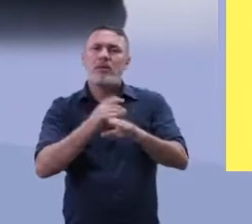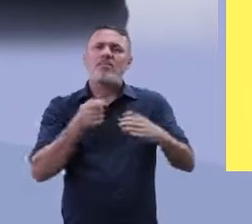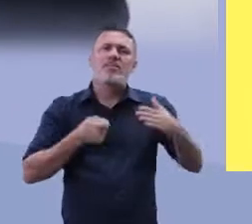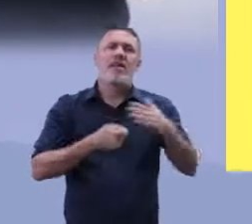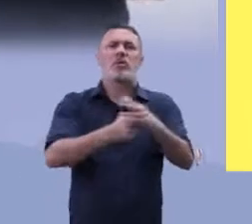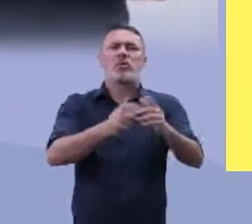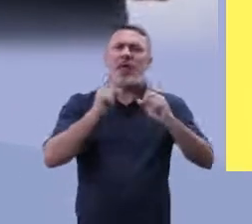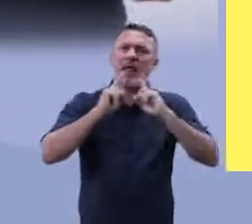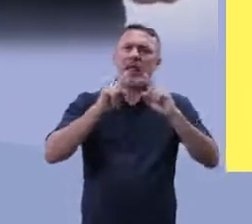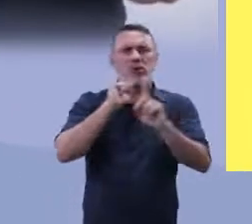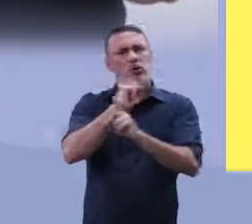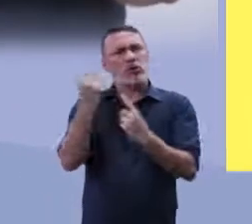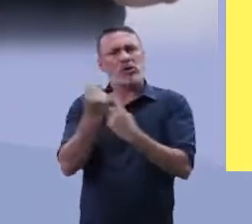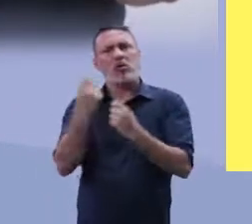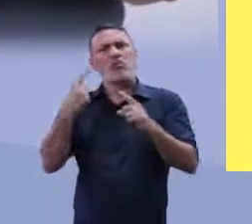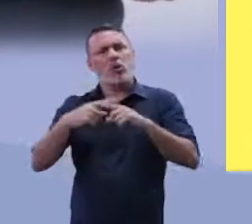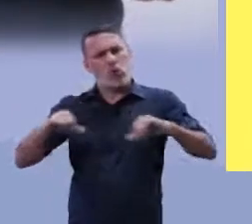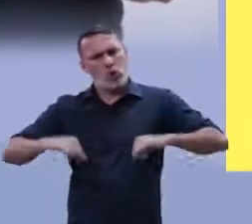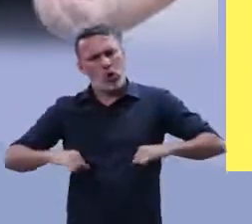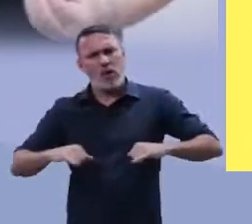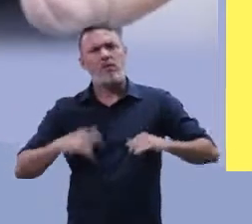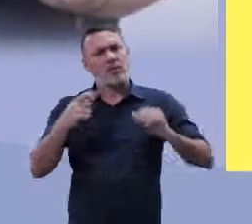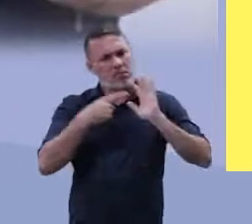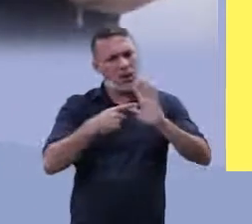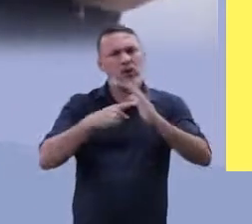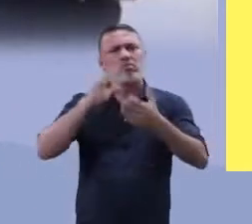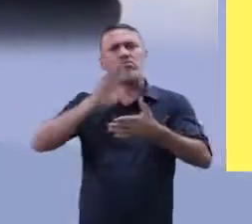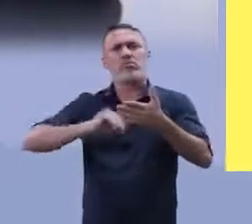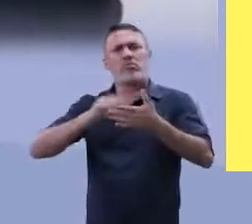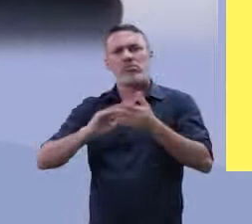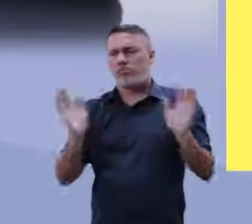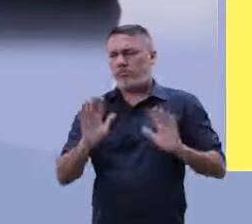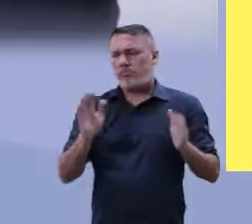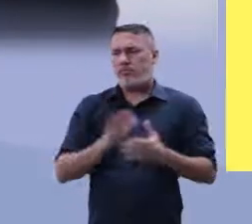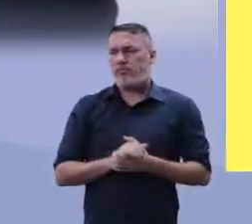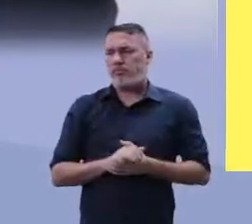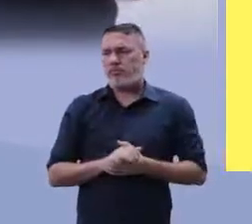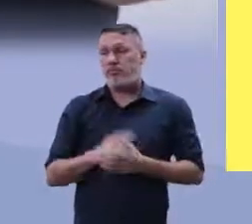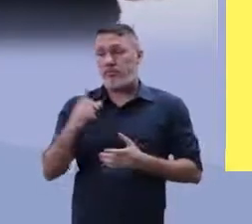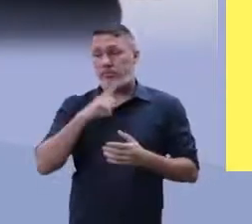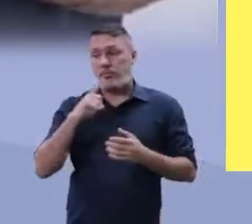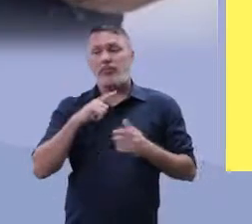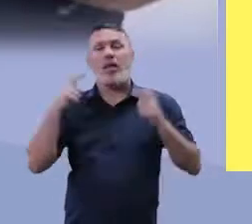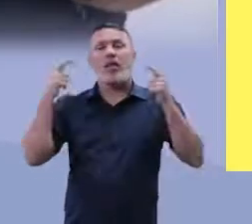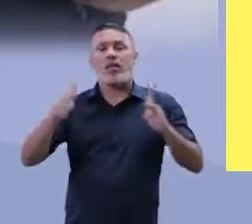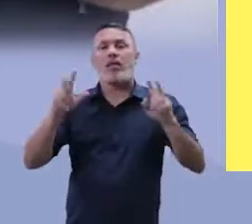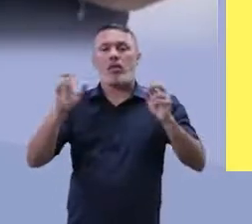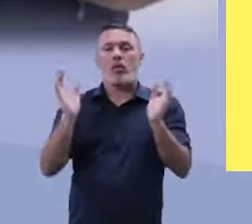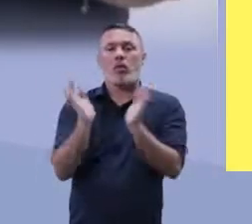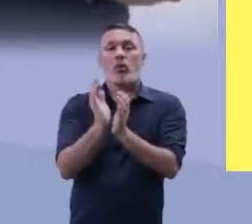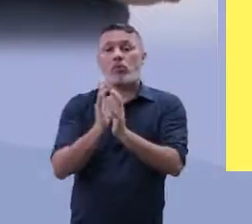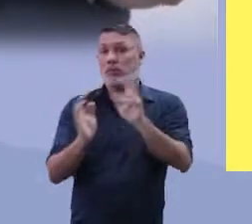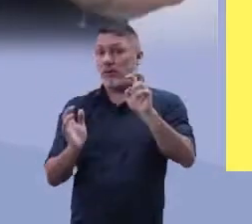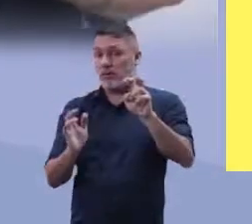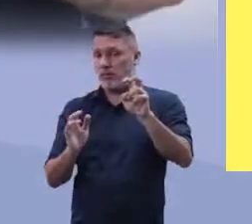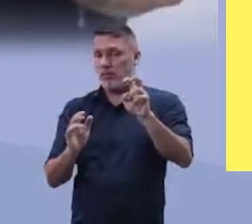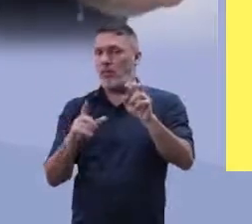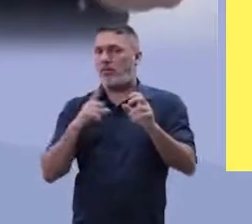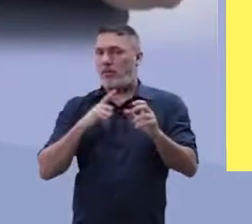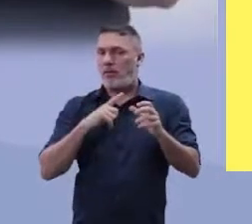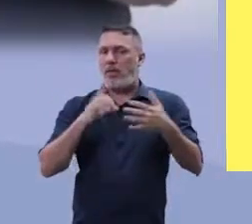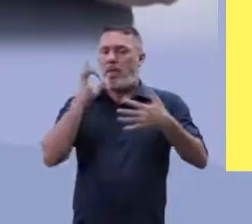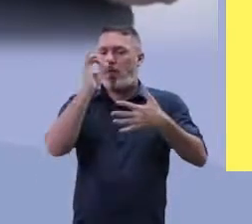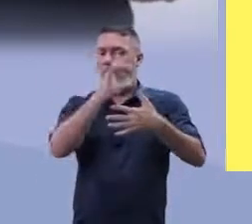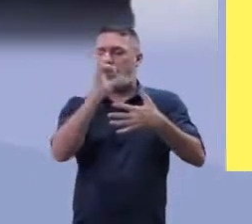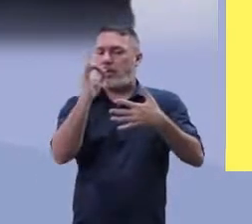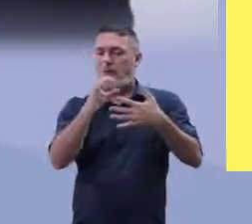o papel de dizer, mostrar, desse grupo chamado Grupo dos Cinco, O papel deles era,